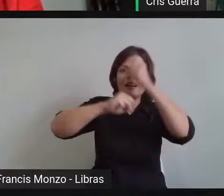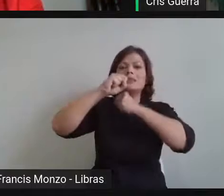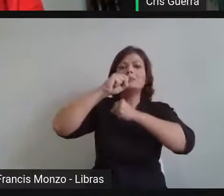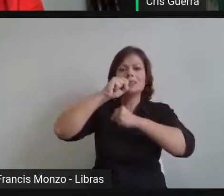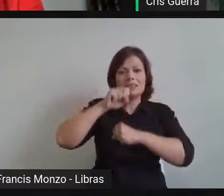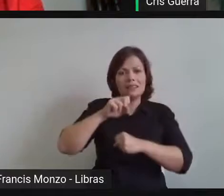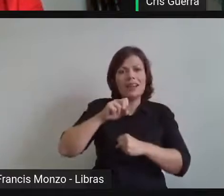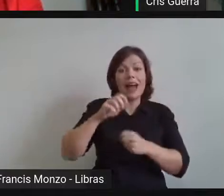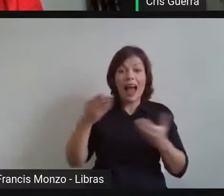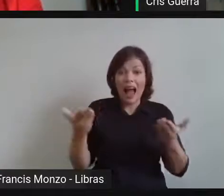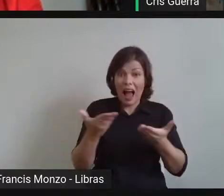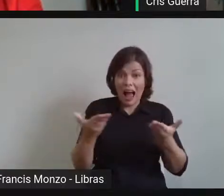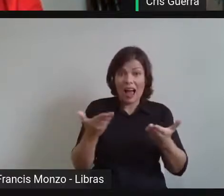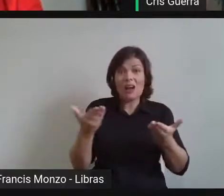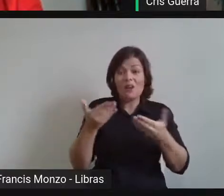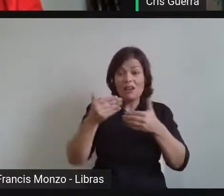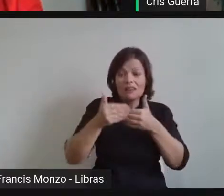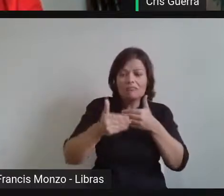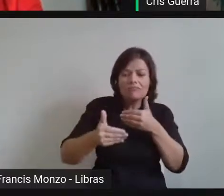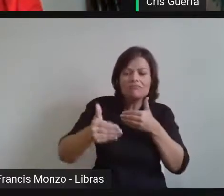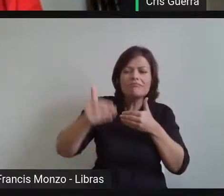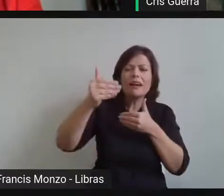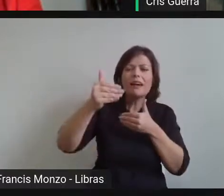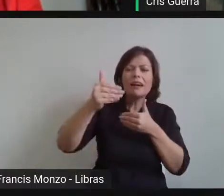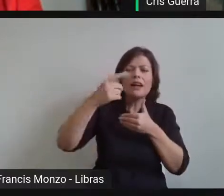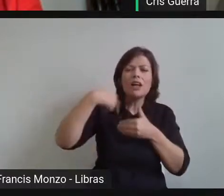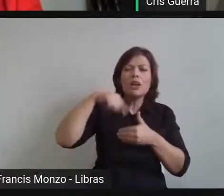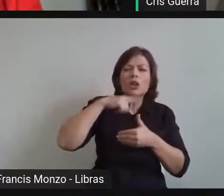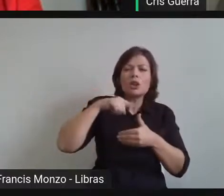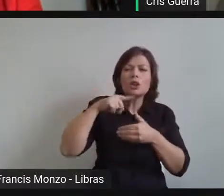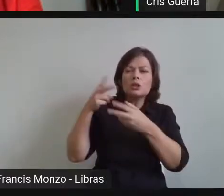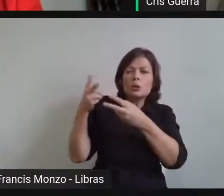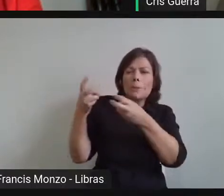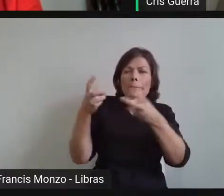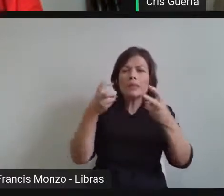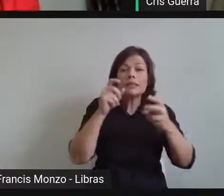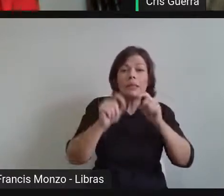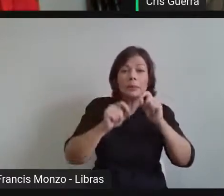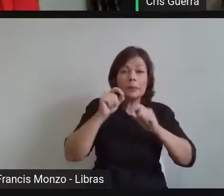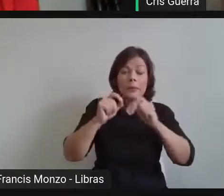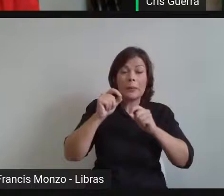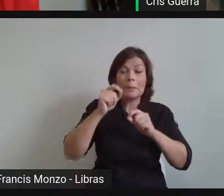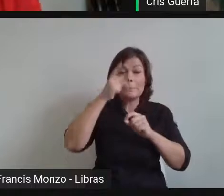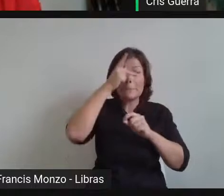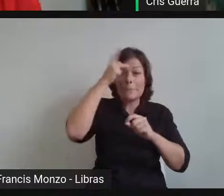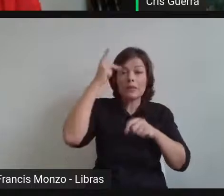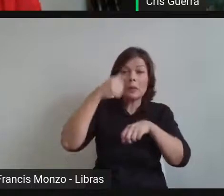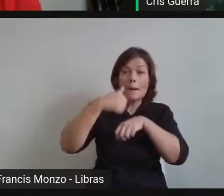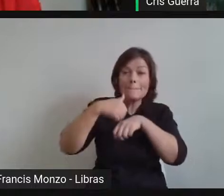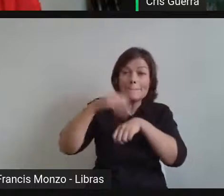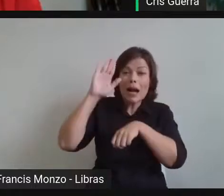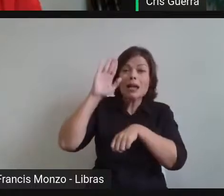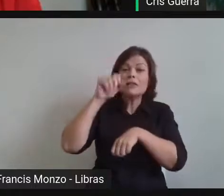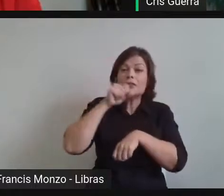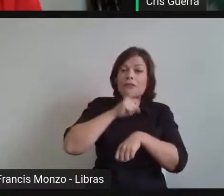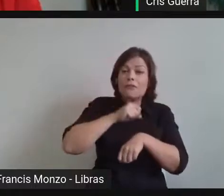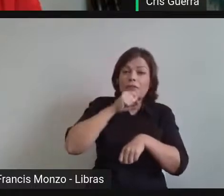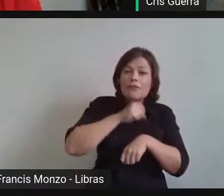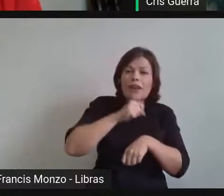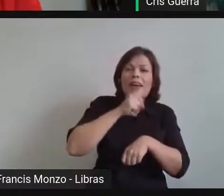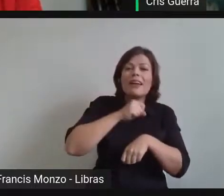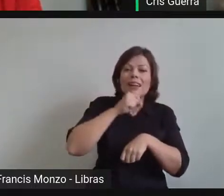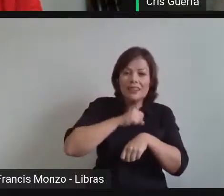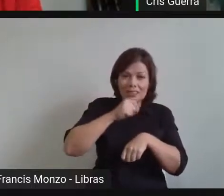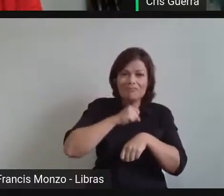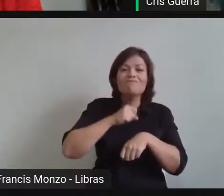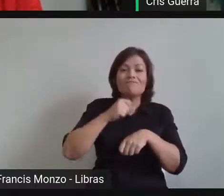geração de pessoas mais velhas, porque a pirâmide etária está invertendo, né? Sim. A gente tá construindo